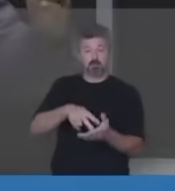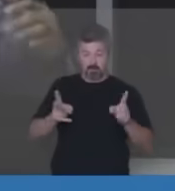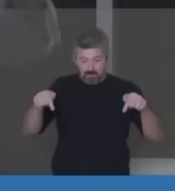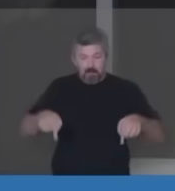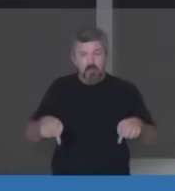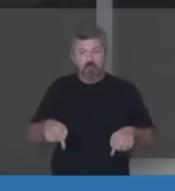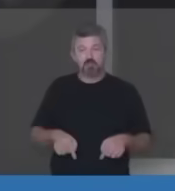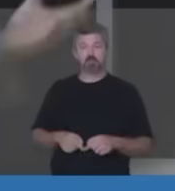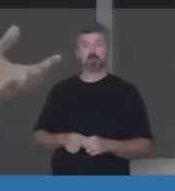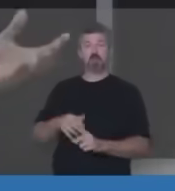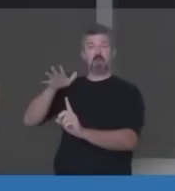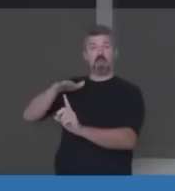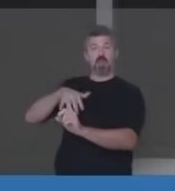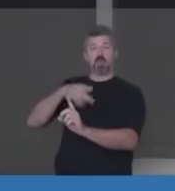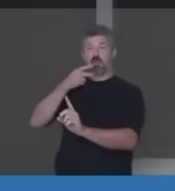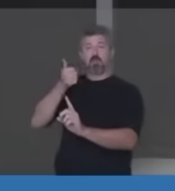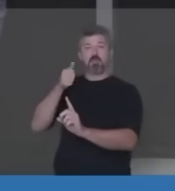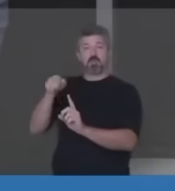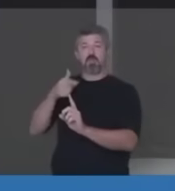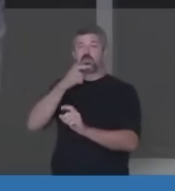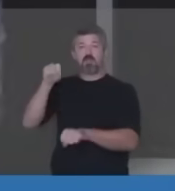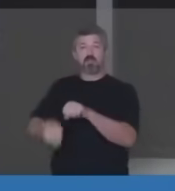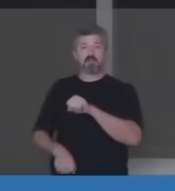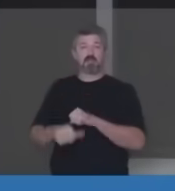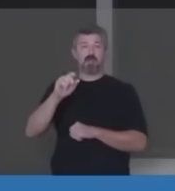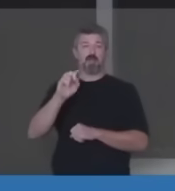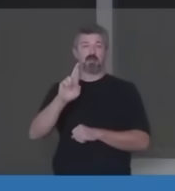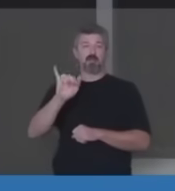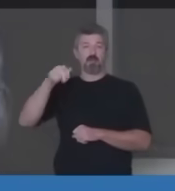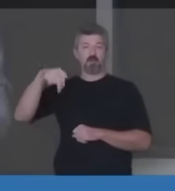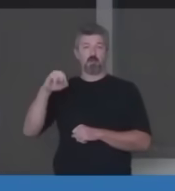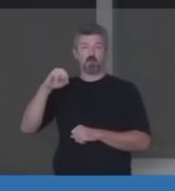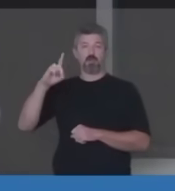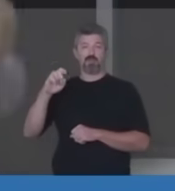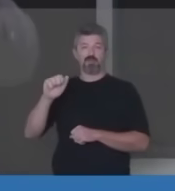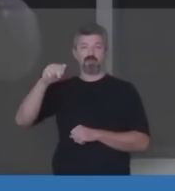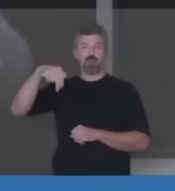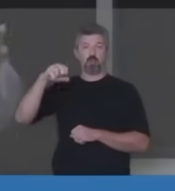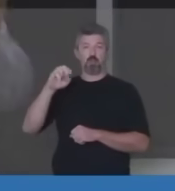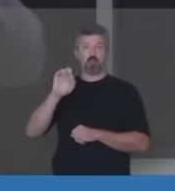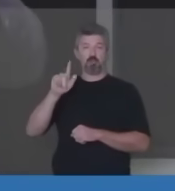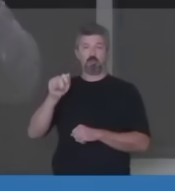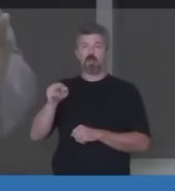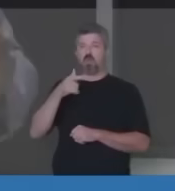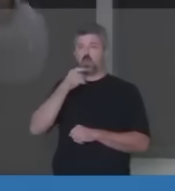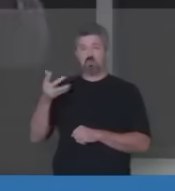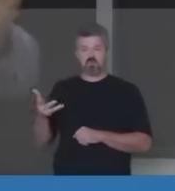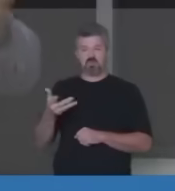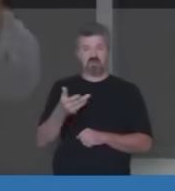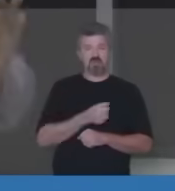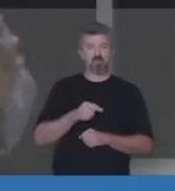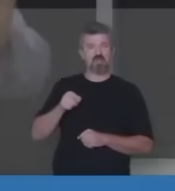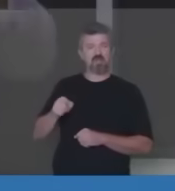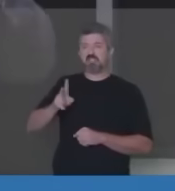Câmara para elogiar esse matador, que era o Adriano da Nóbrega, dizendo que ele era um homem brilhante. Ele